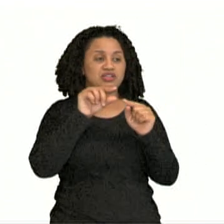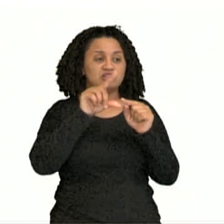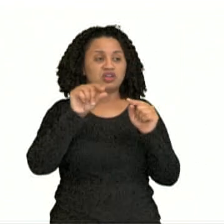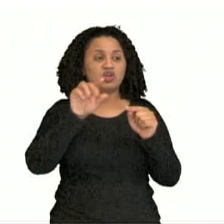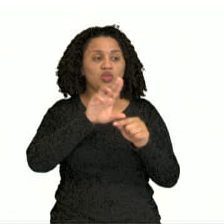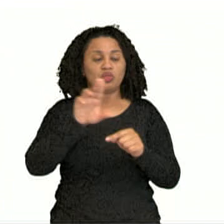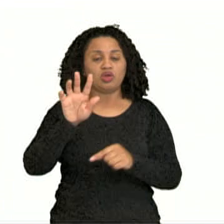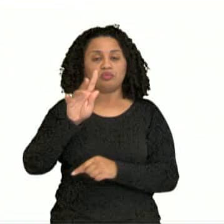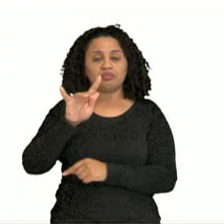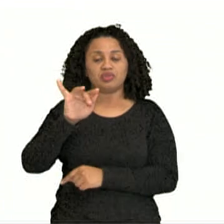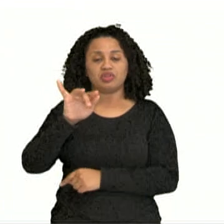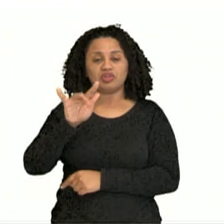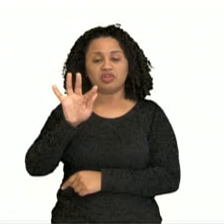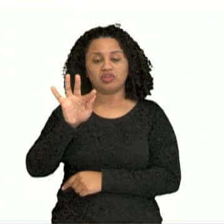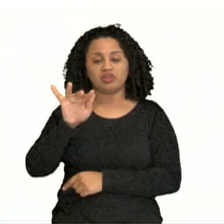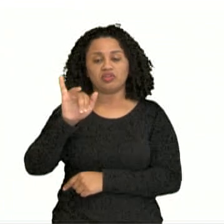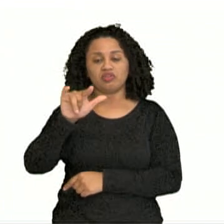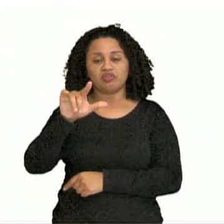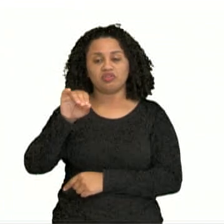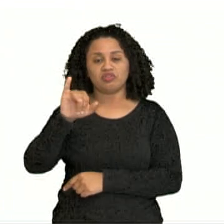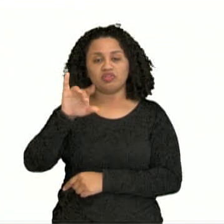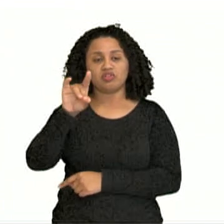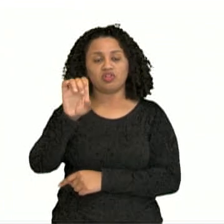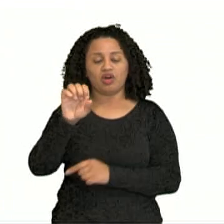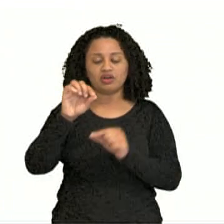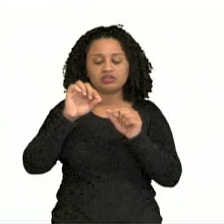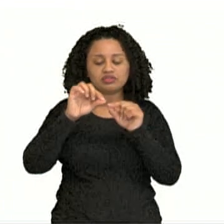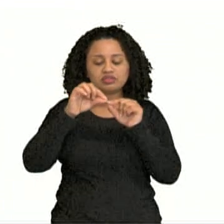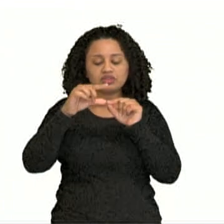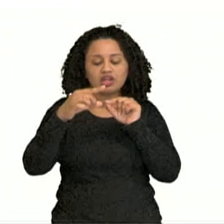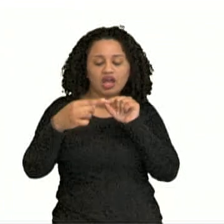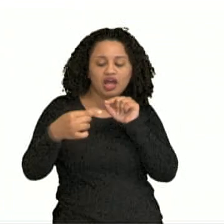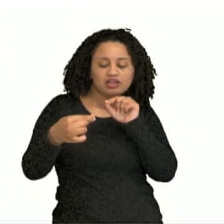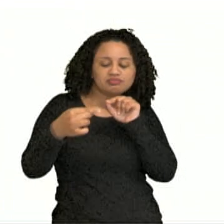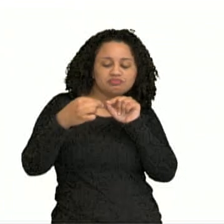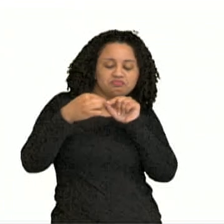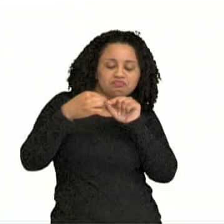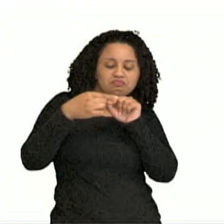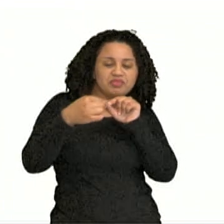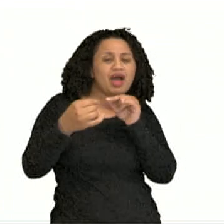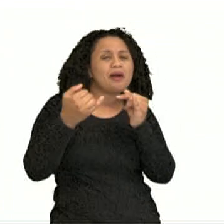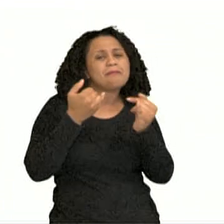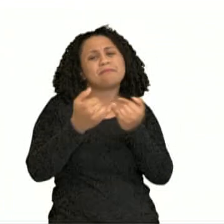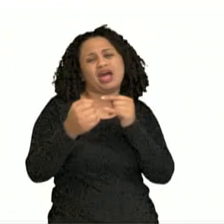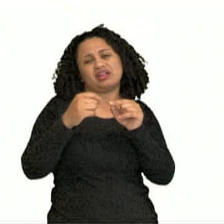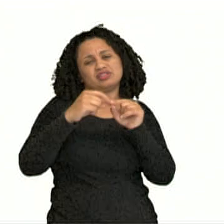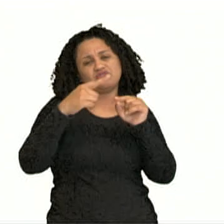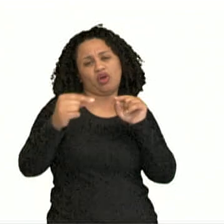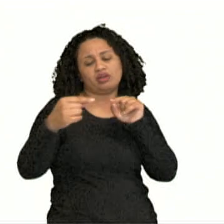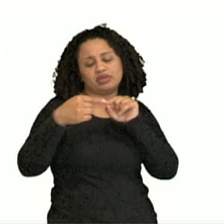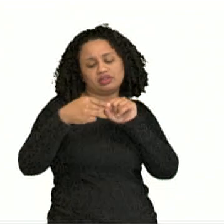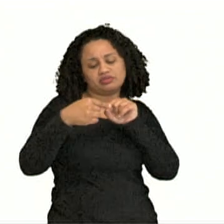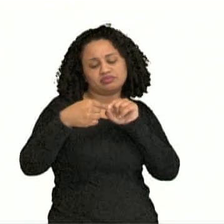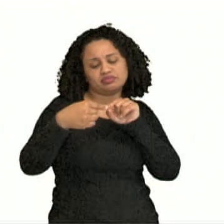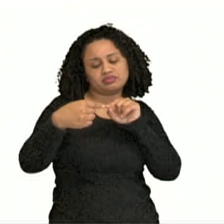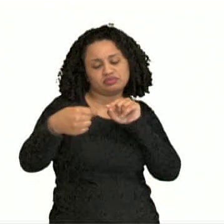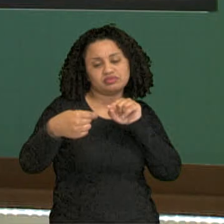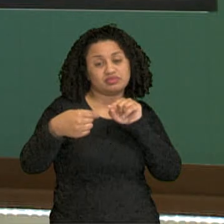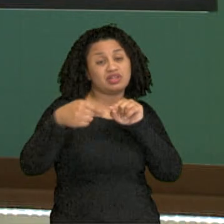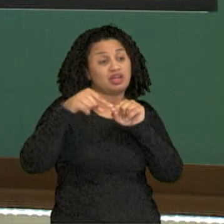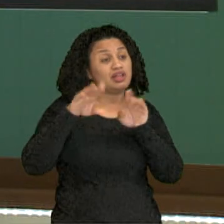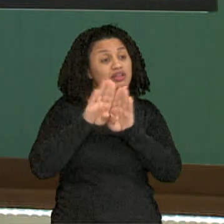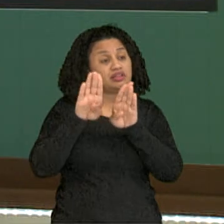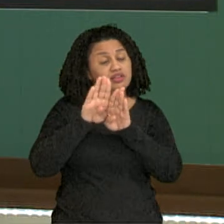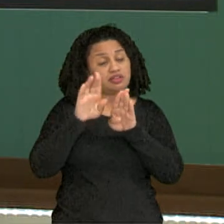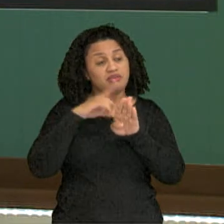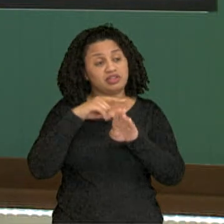filoide, que é uma estrutura laminar semelhante a uma folha, que também contém clorofila, por isso ela é